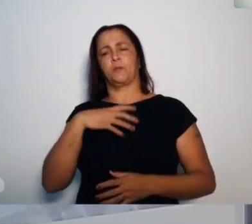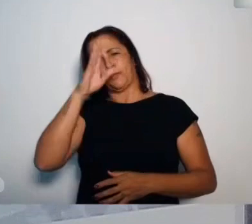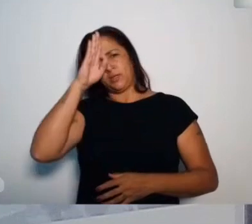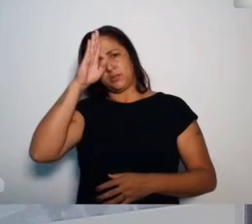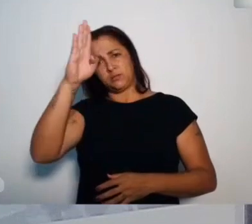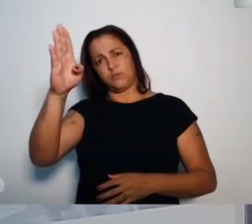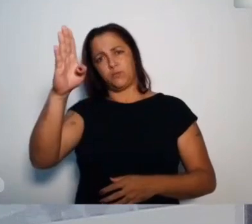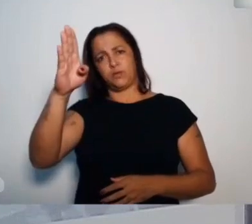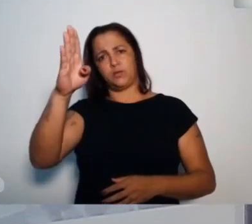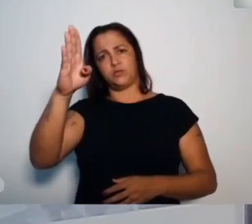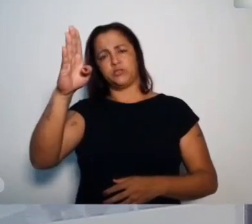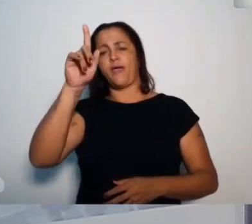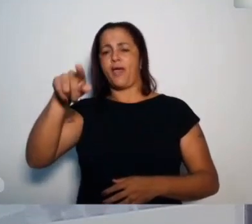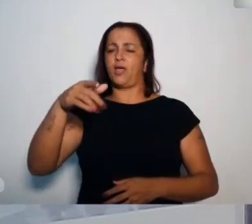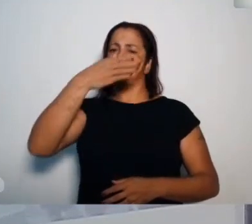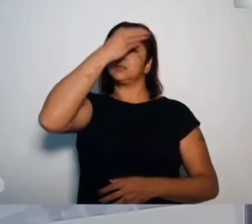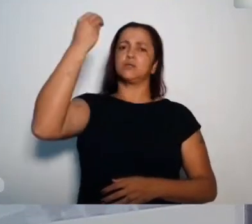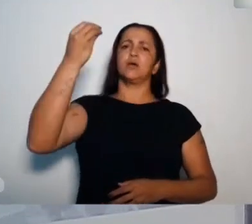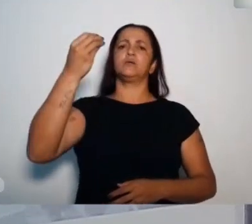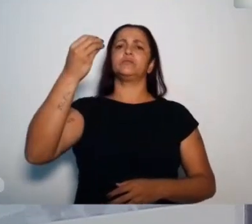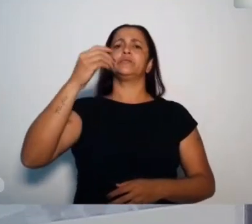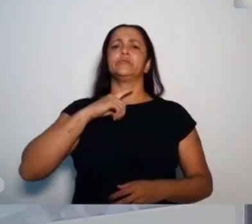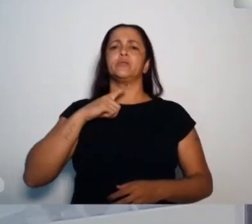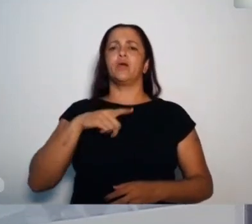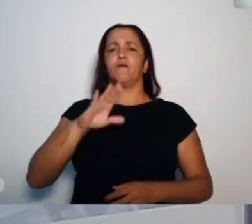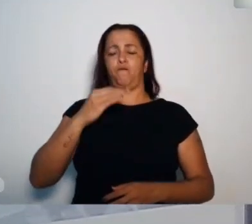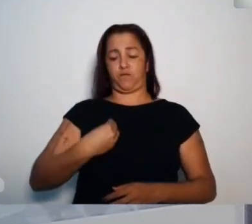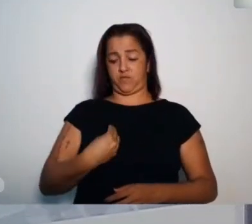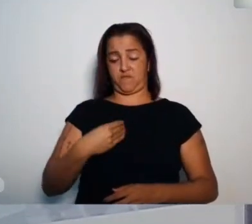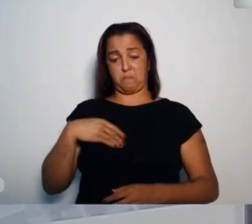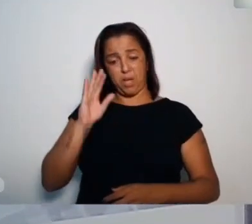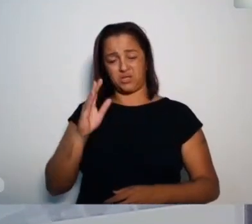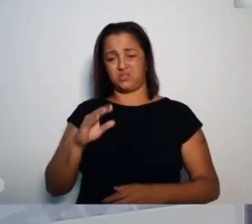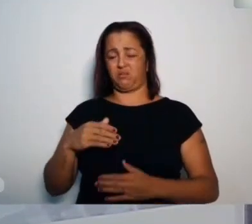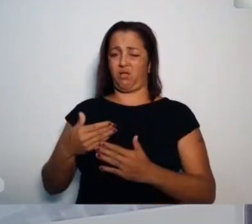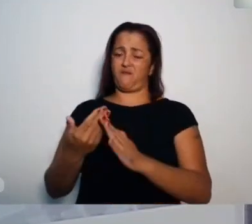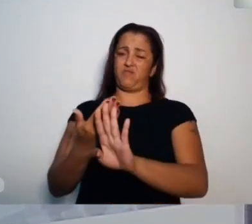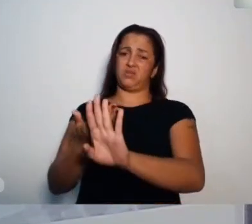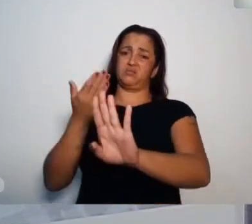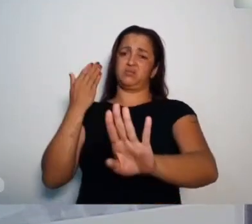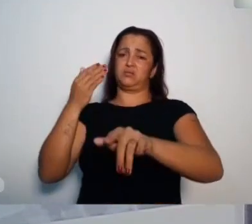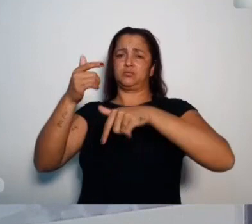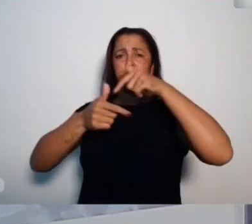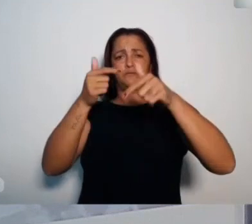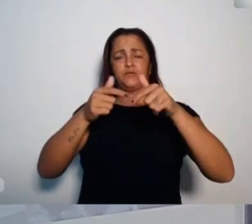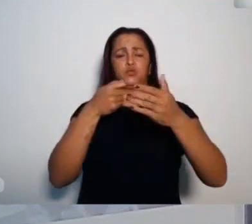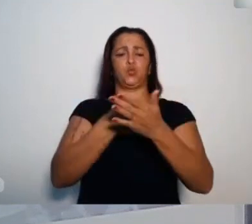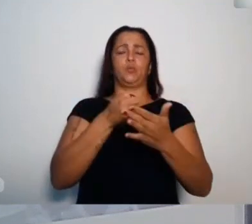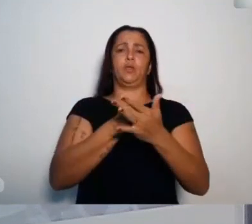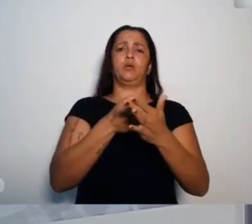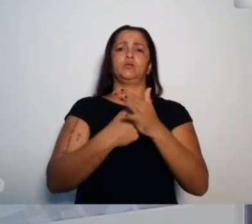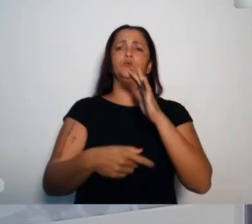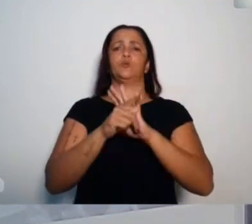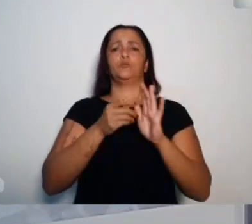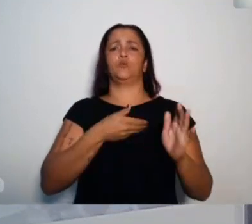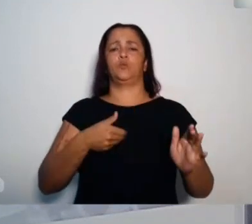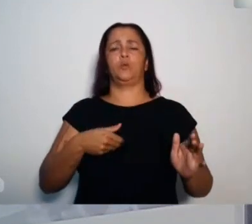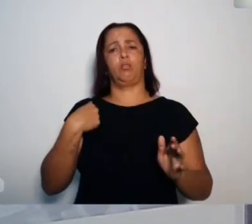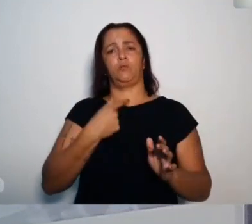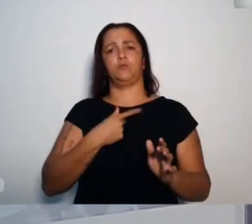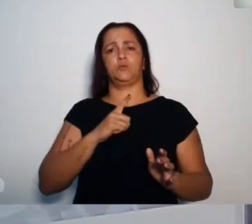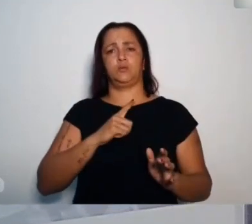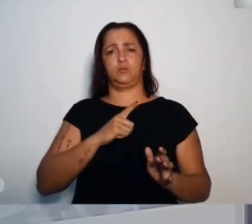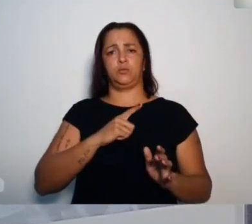mais esquecida, ou aquela que vive mais distante do serviço, das obrigações públicas que temos. Então, esse é o